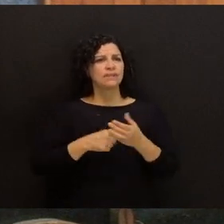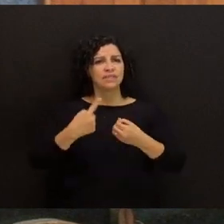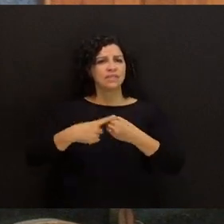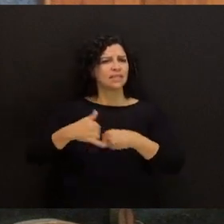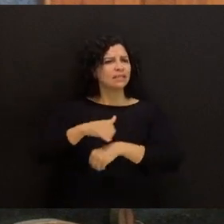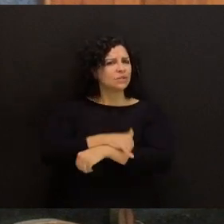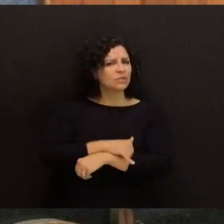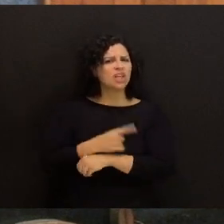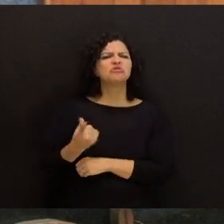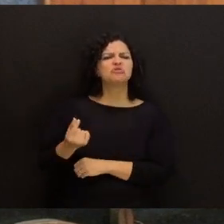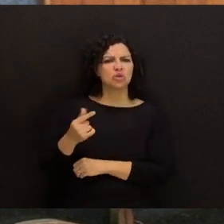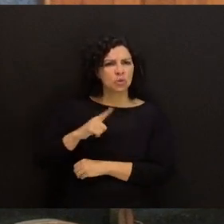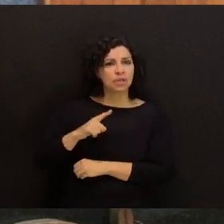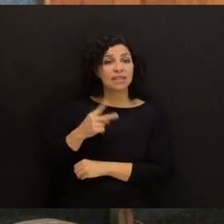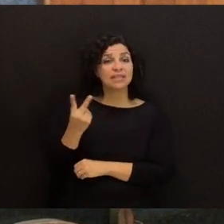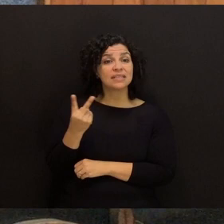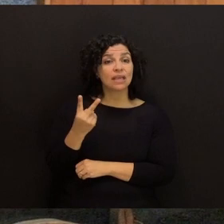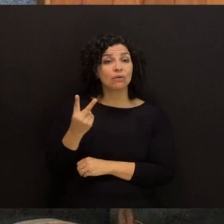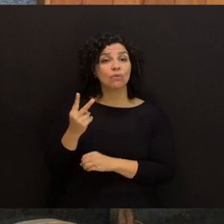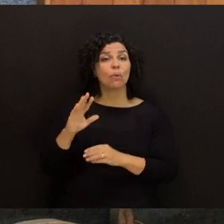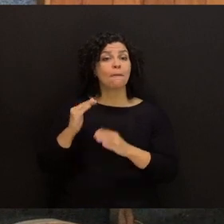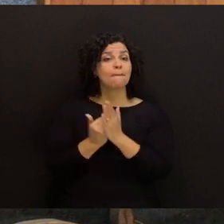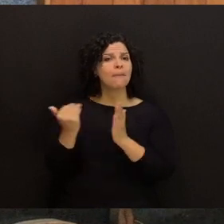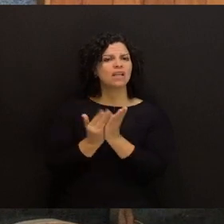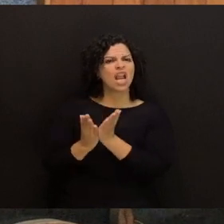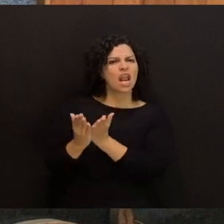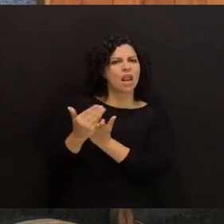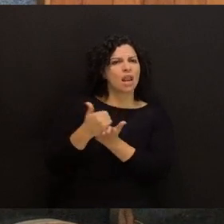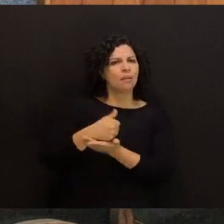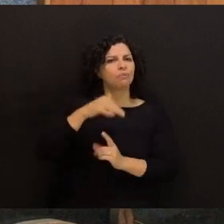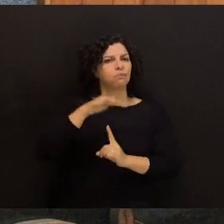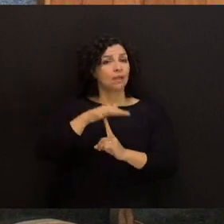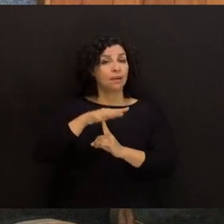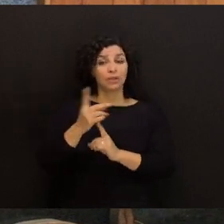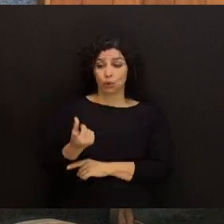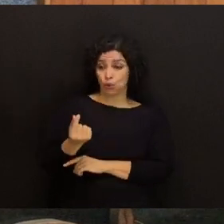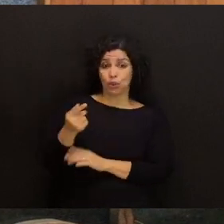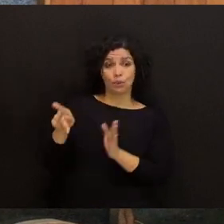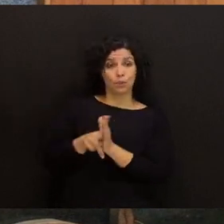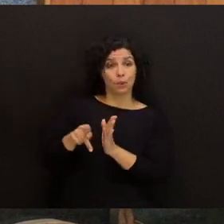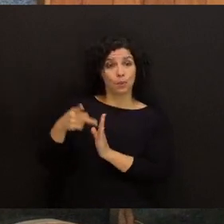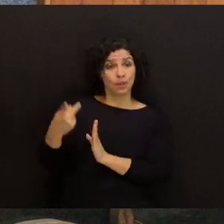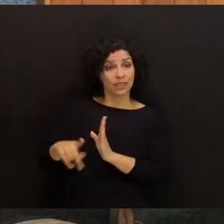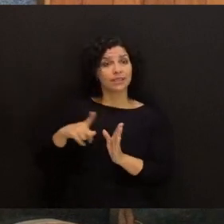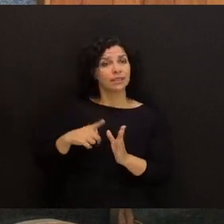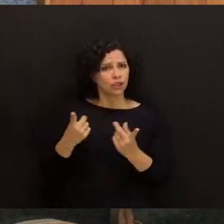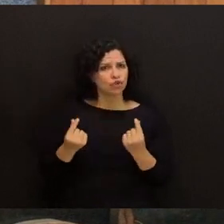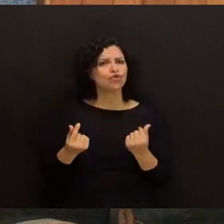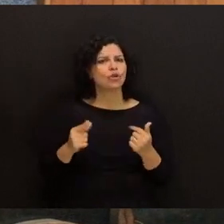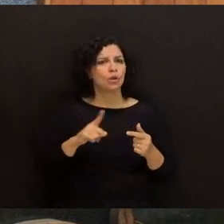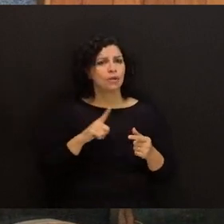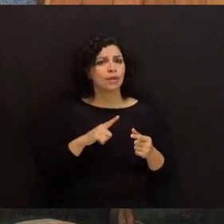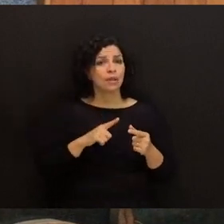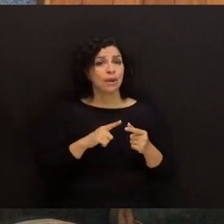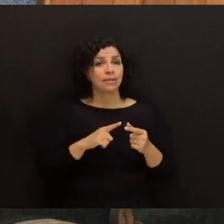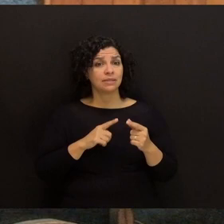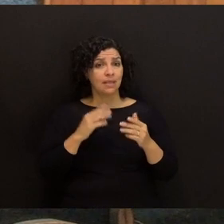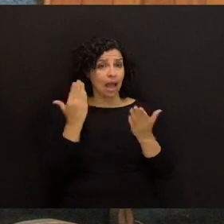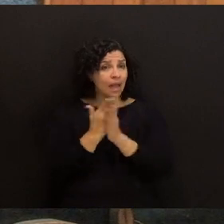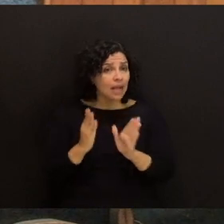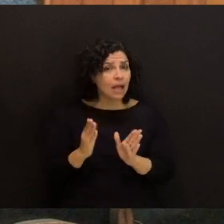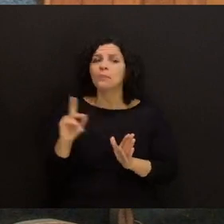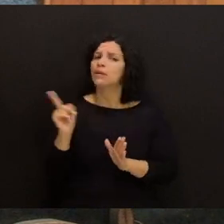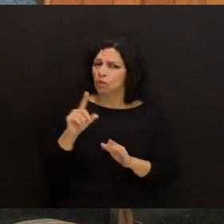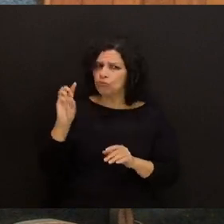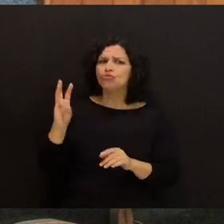Pinhais é rico demais e a segunda arrecadação do Estado do Paraná mas o dinheiro por mais que tem bastante ele não é infinito ele é finito